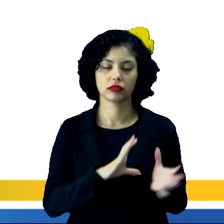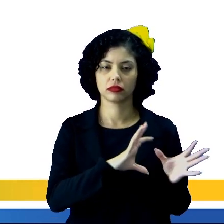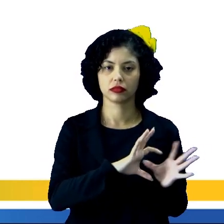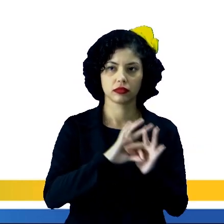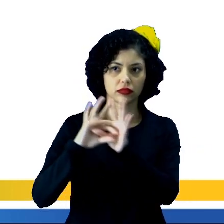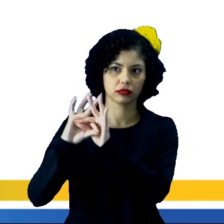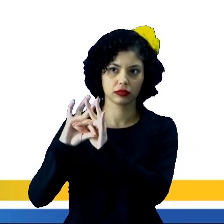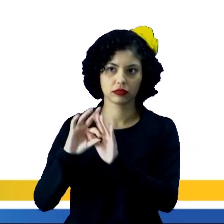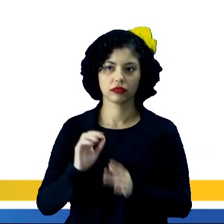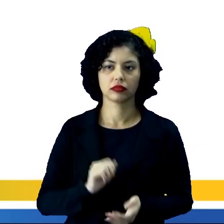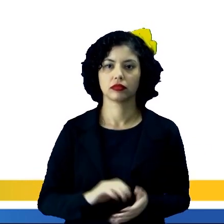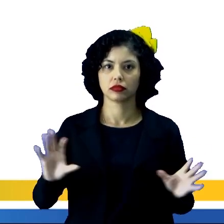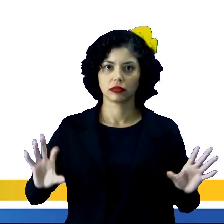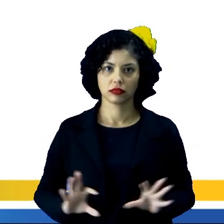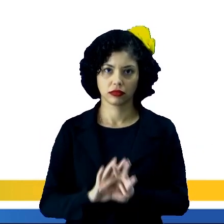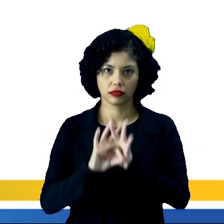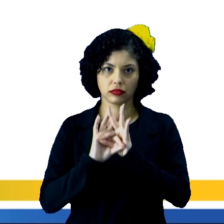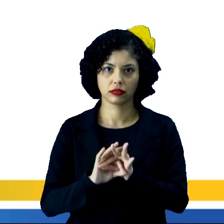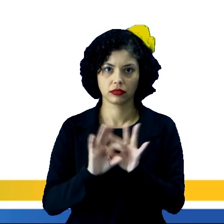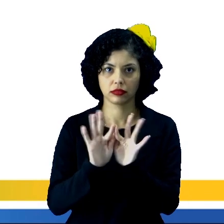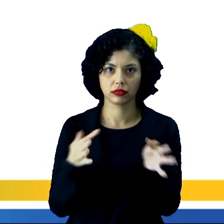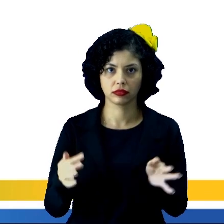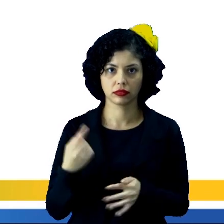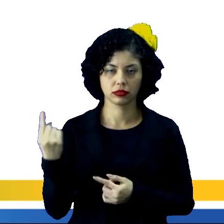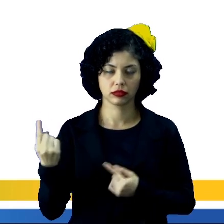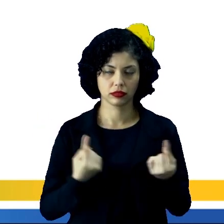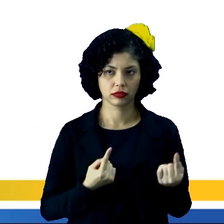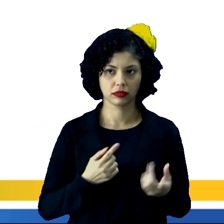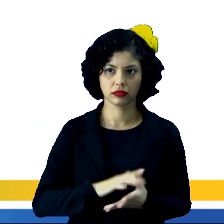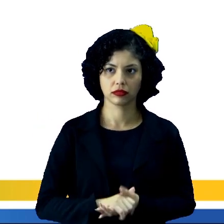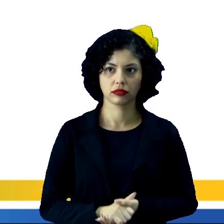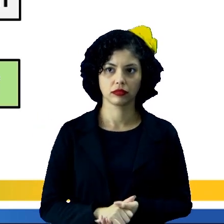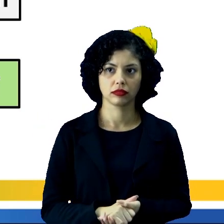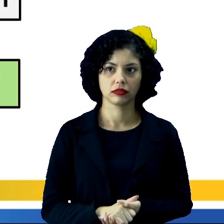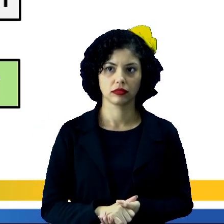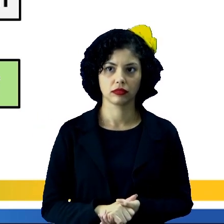coesão ligando uma frase à outra.